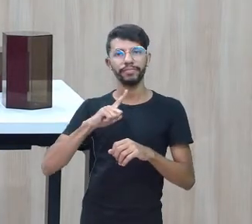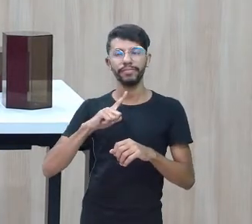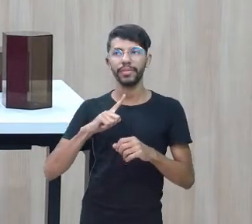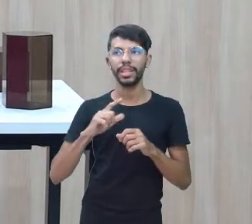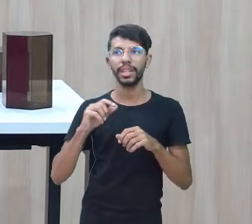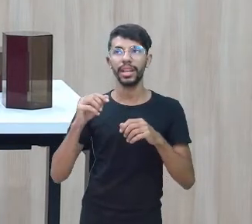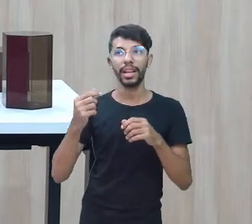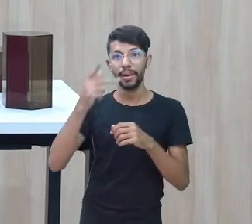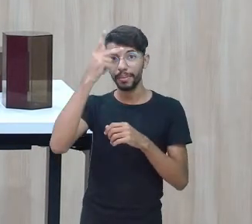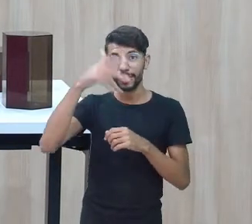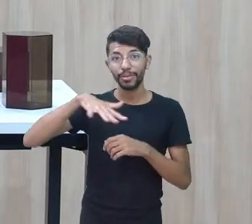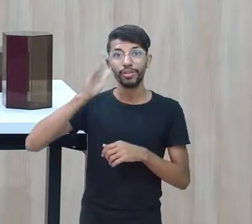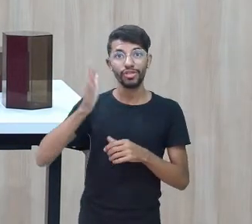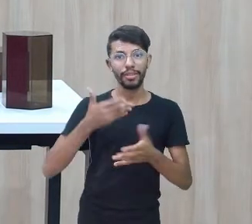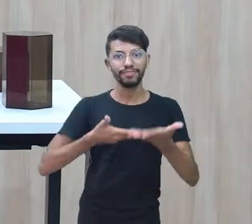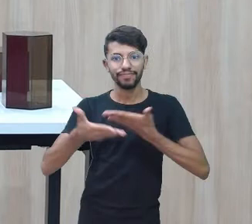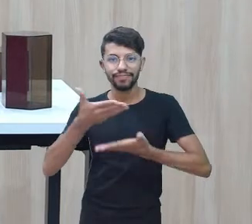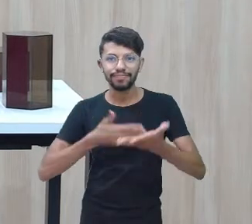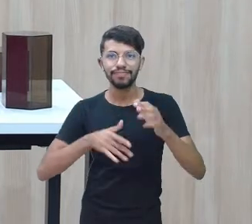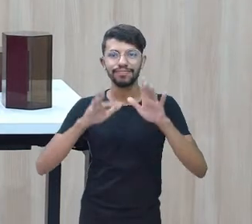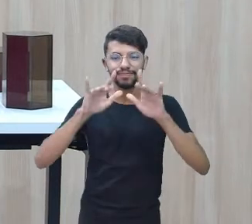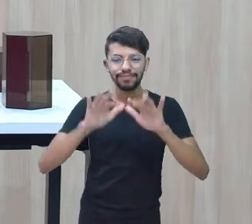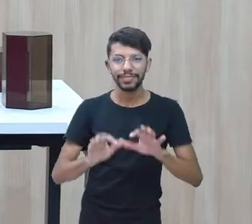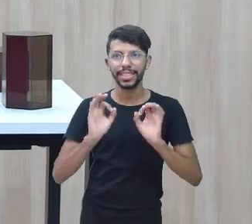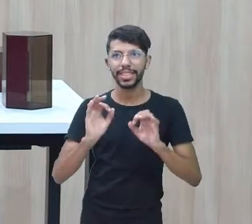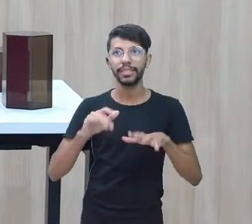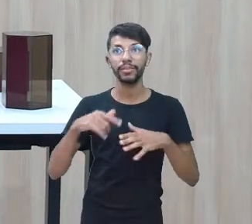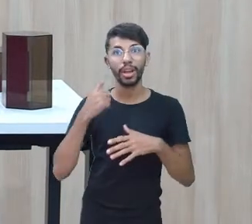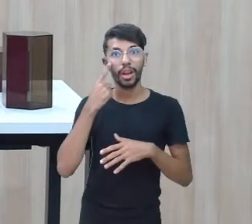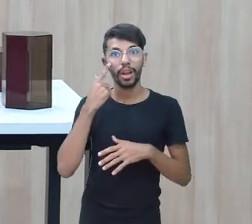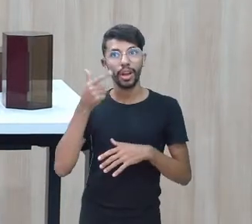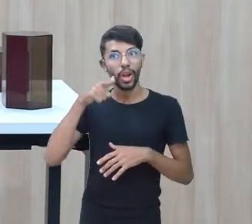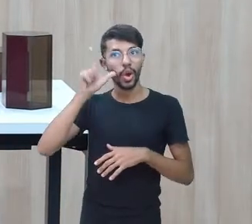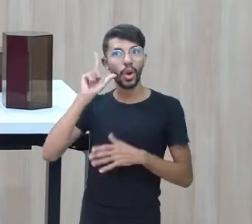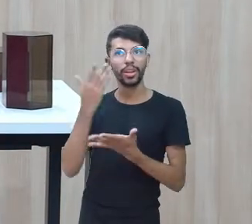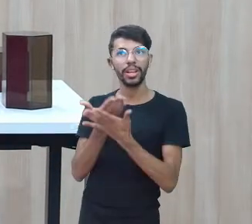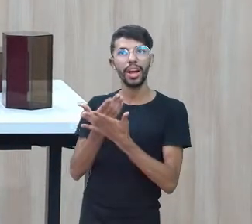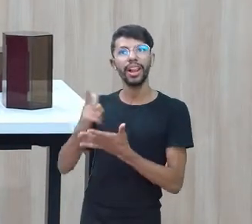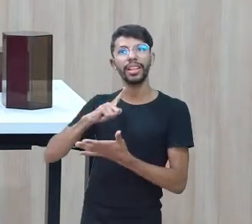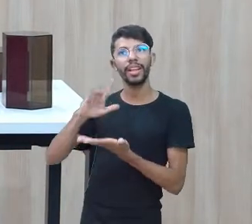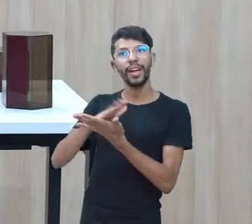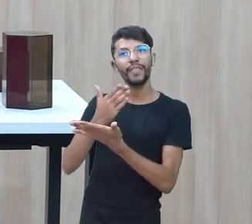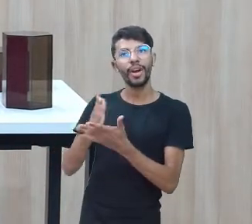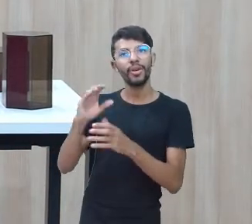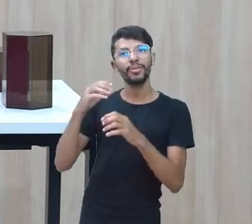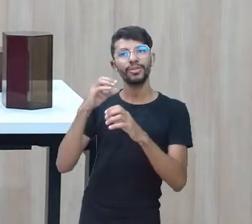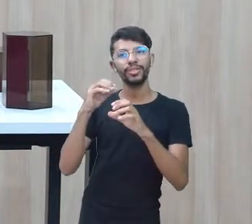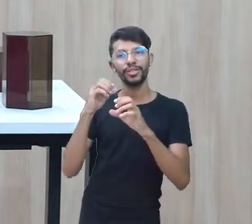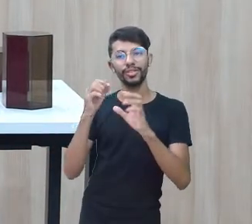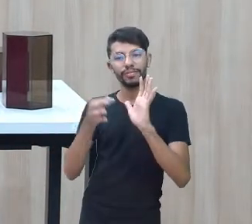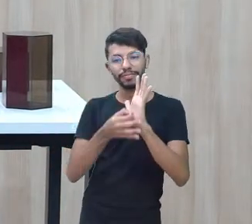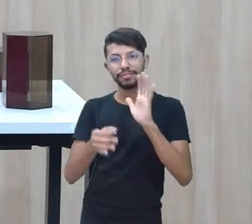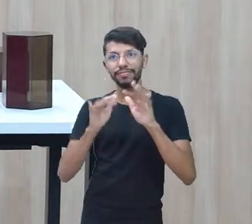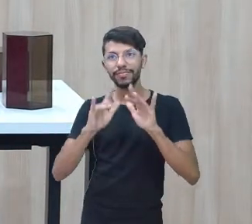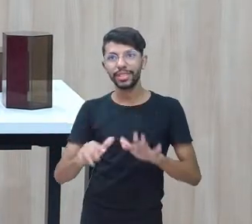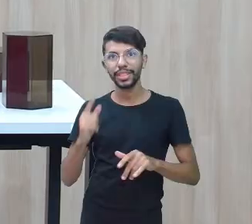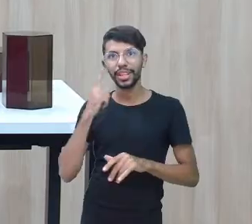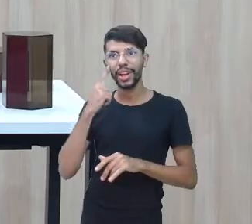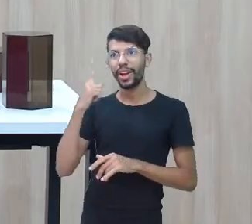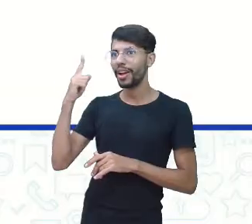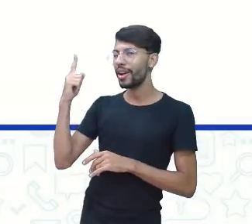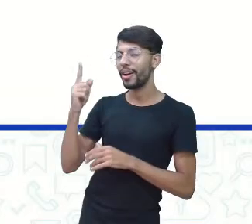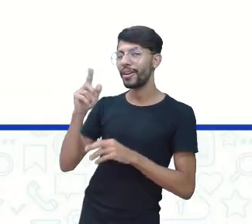pessoal já está começando a interagir. E na aula de ontem, a gente já teve alguns comentários, olha que legal. A aula de ontem, de